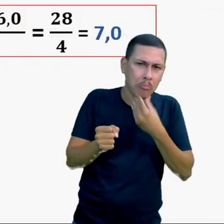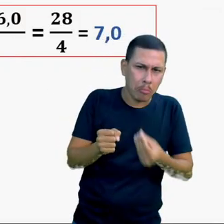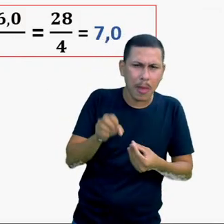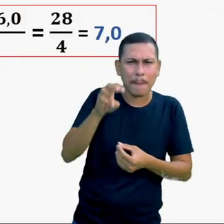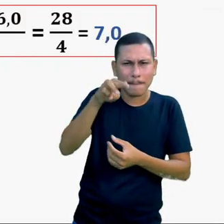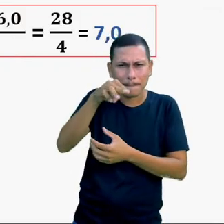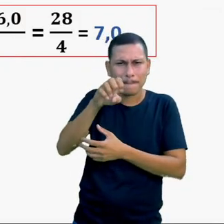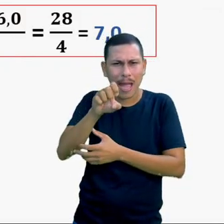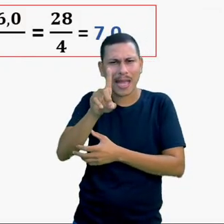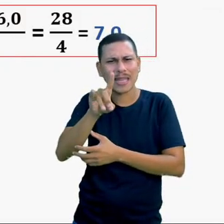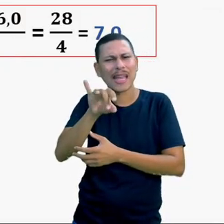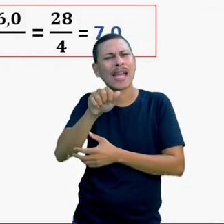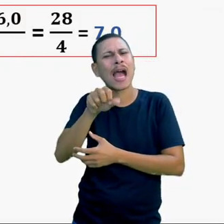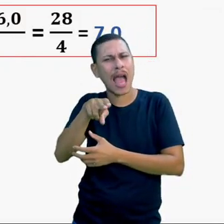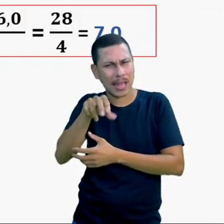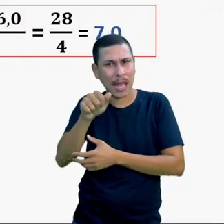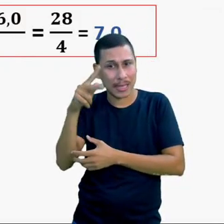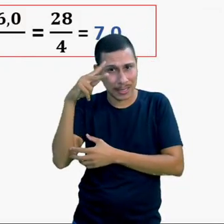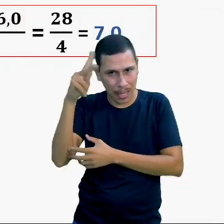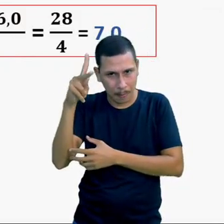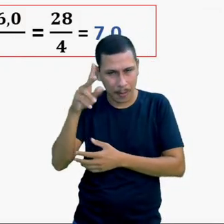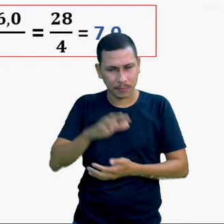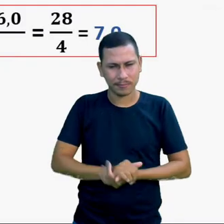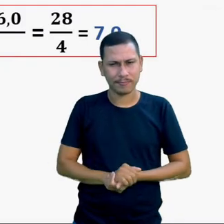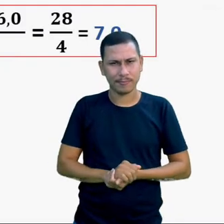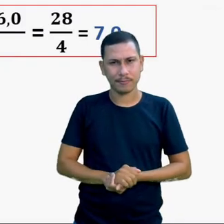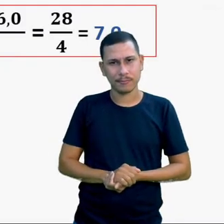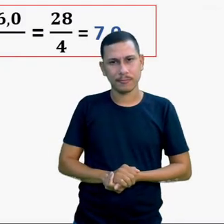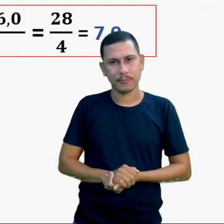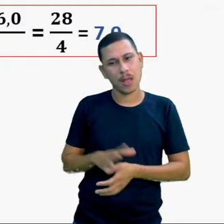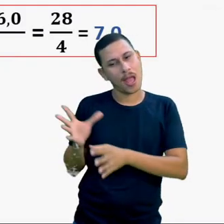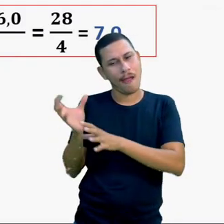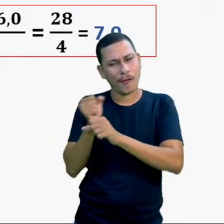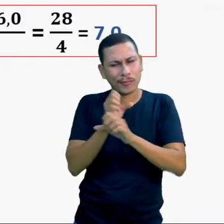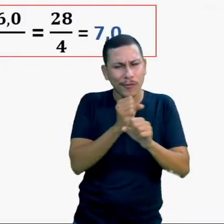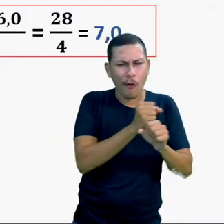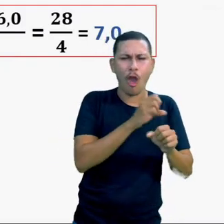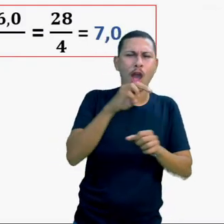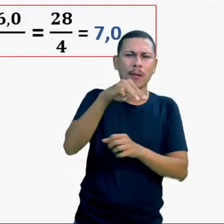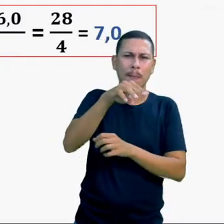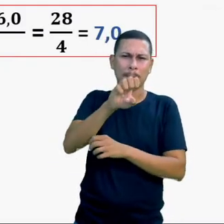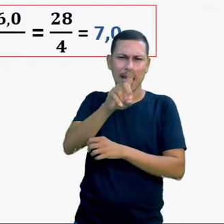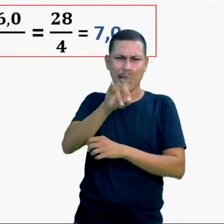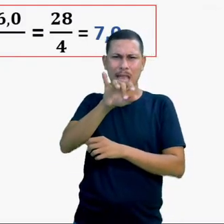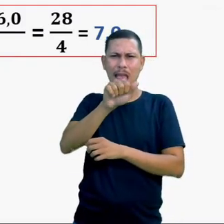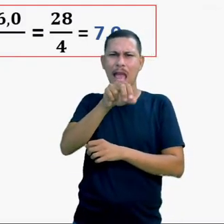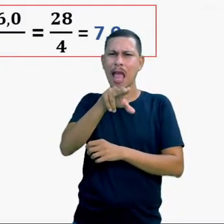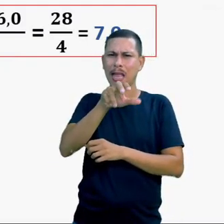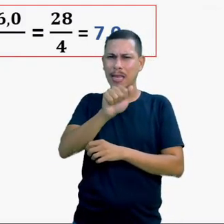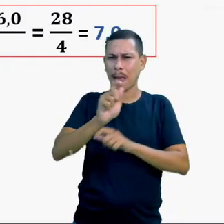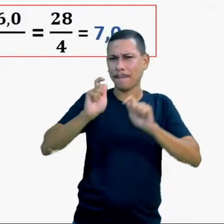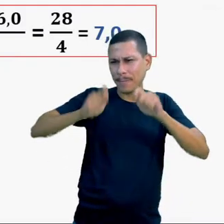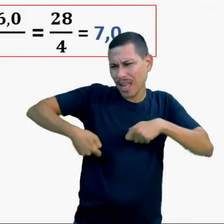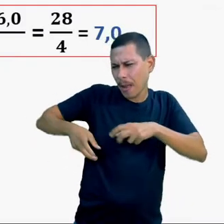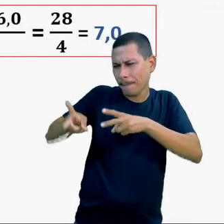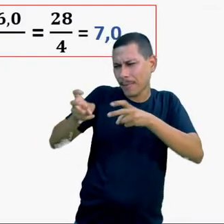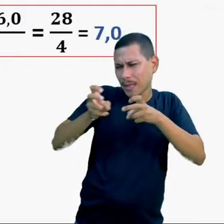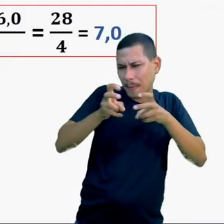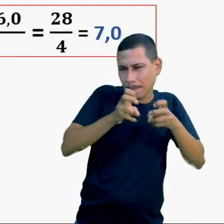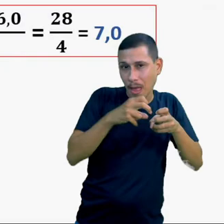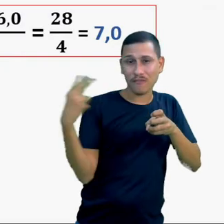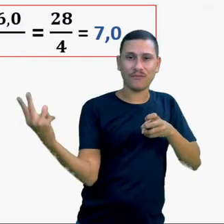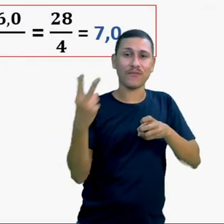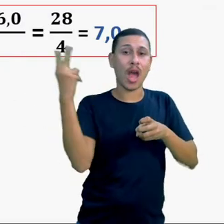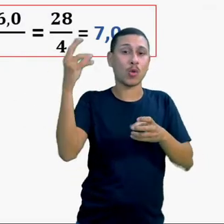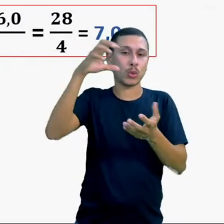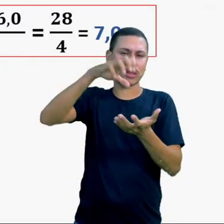mediana? Lembre-se que para calcular a mediana, você tem que ver o valor que está na parte central.